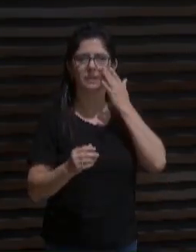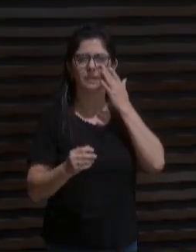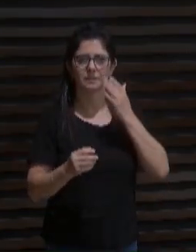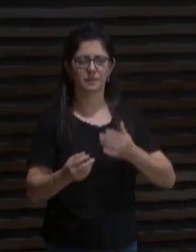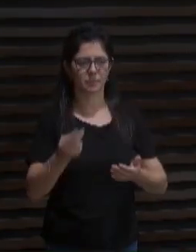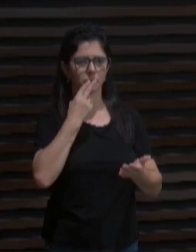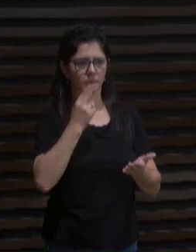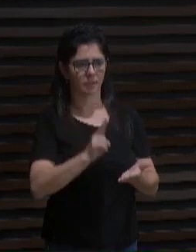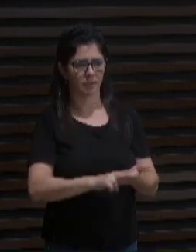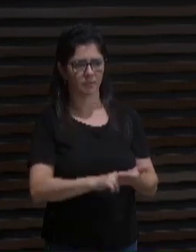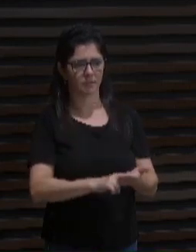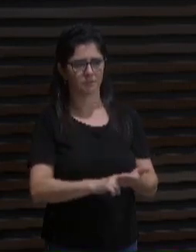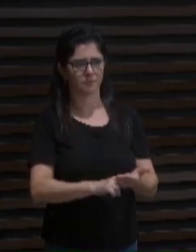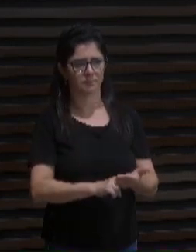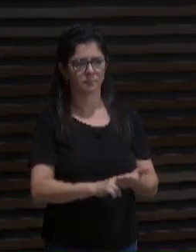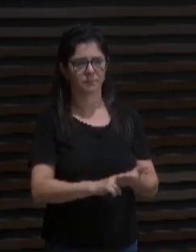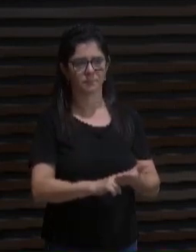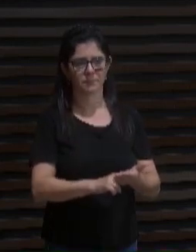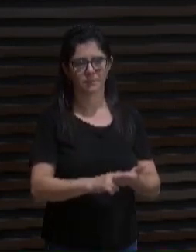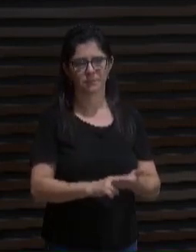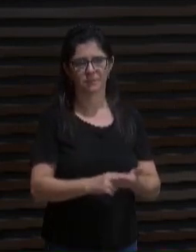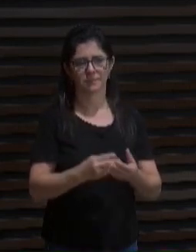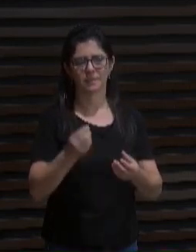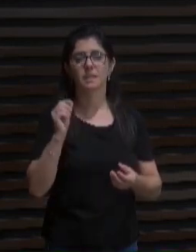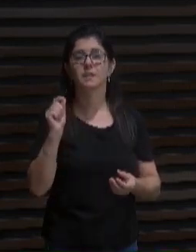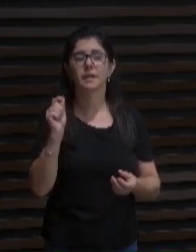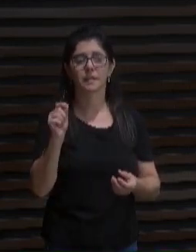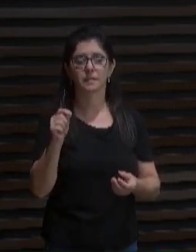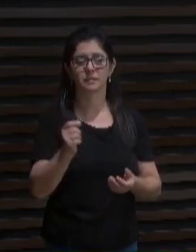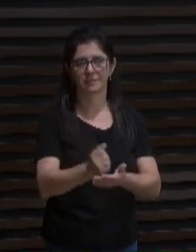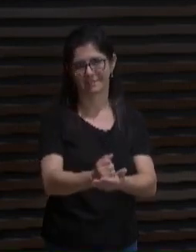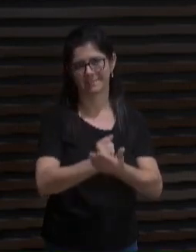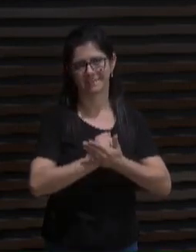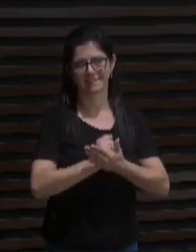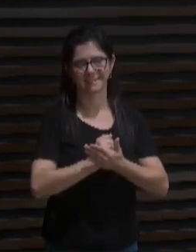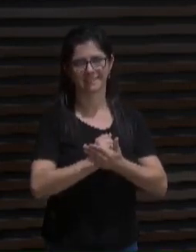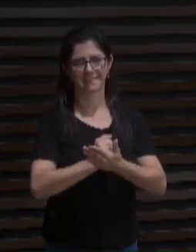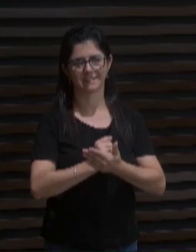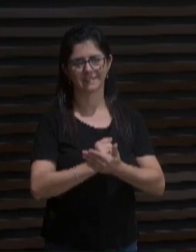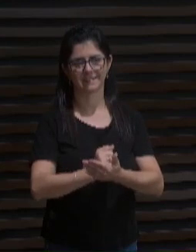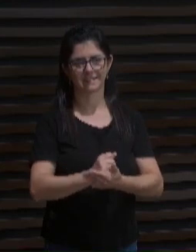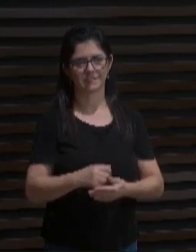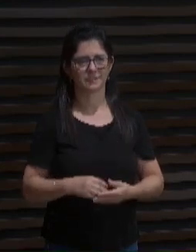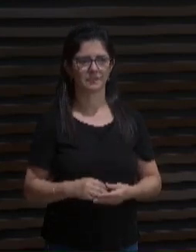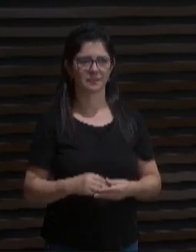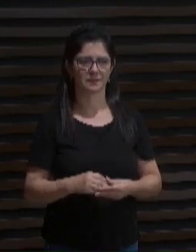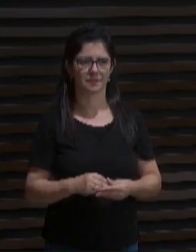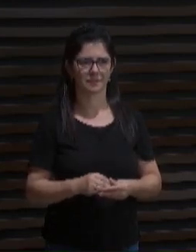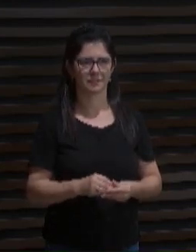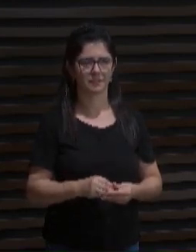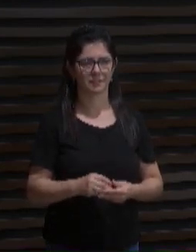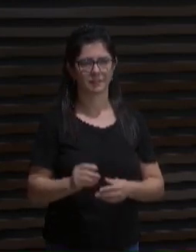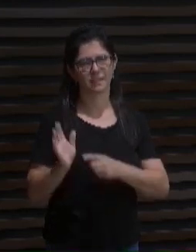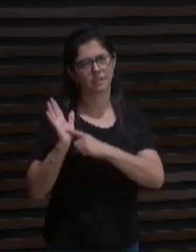Quem vai me socorrer? Sabe quem? O Senhor. De novo, ele é o socorro bem presente. Ele apresentou